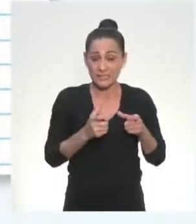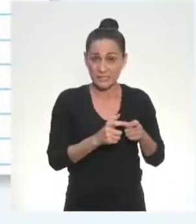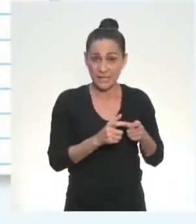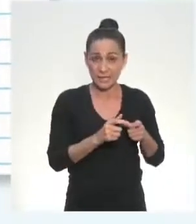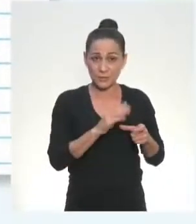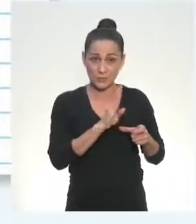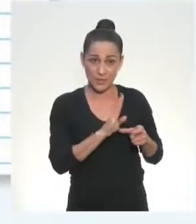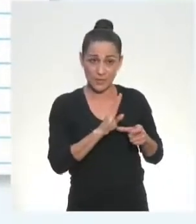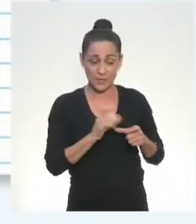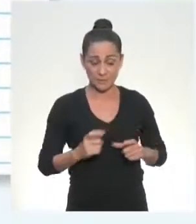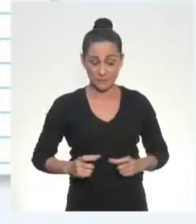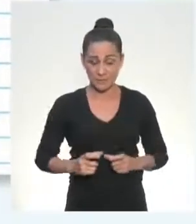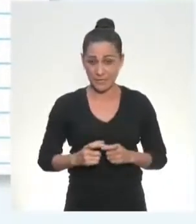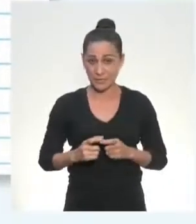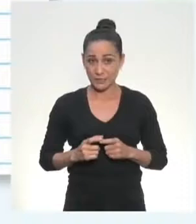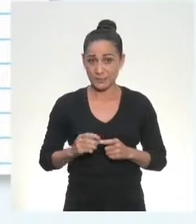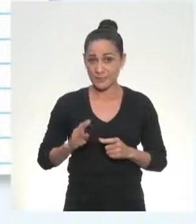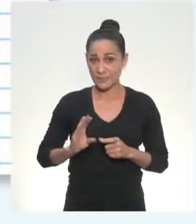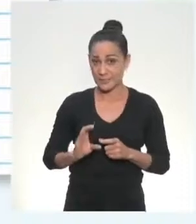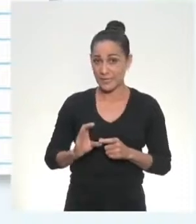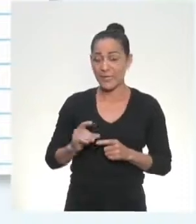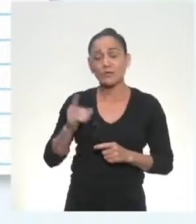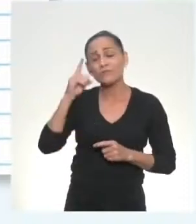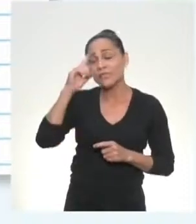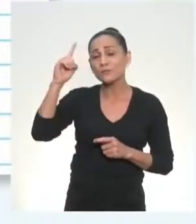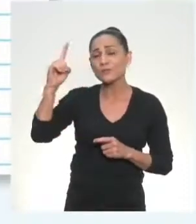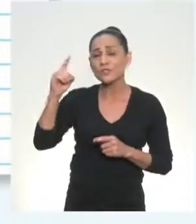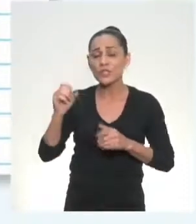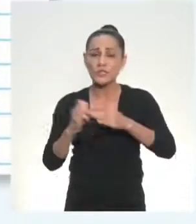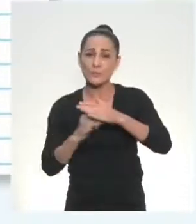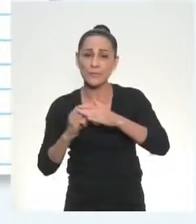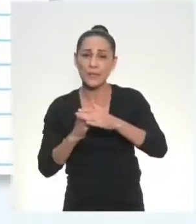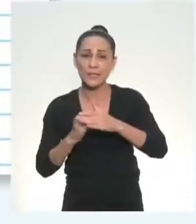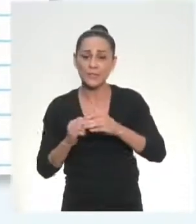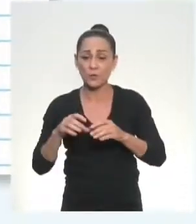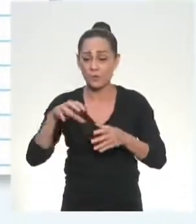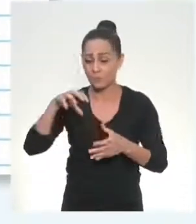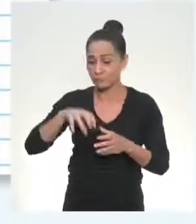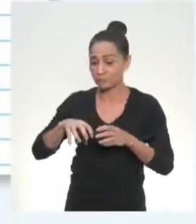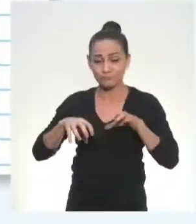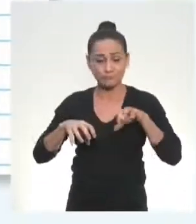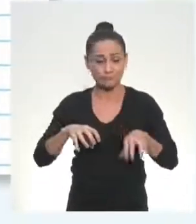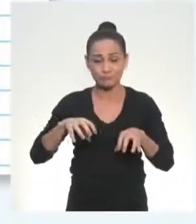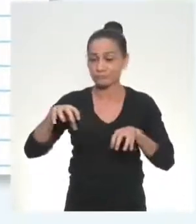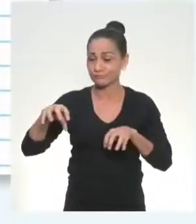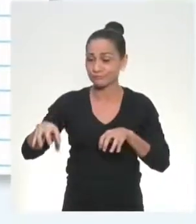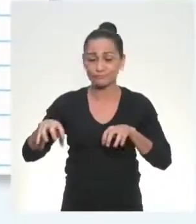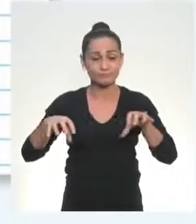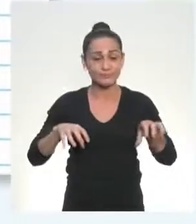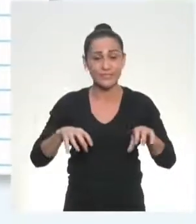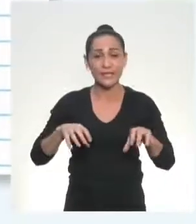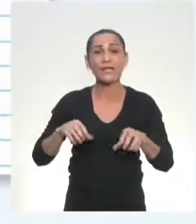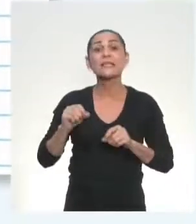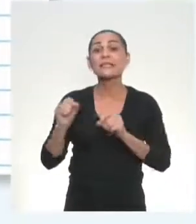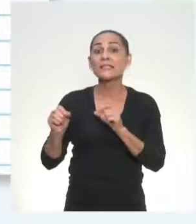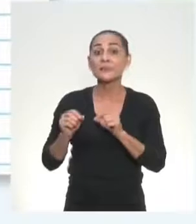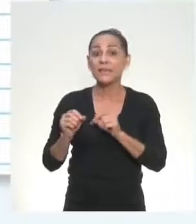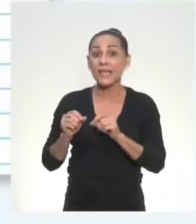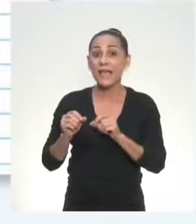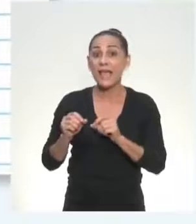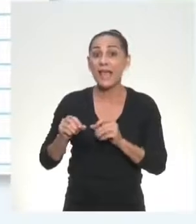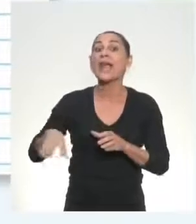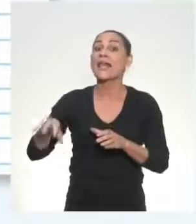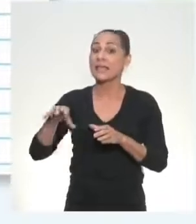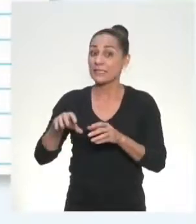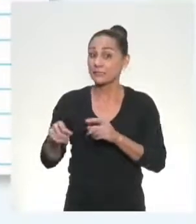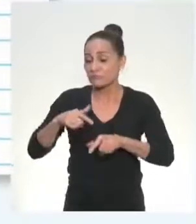B, C e D. Um certo dia, diversas empresas começam a se instalar no centro de A. Os salários são atrativos e a